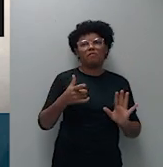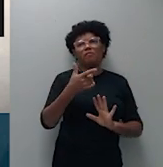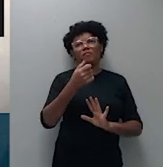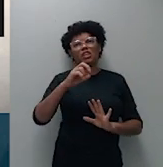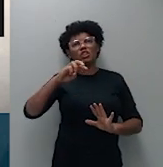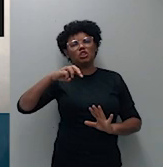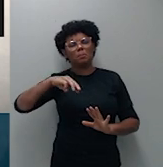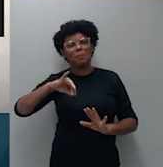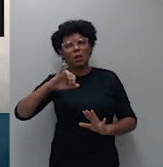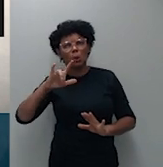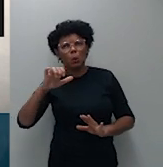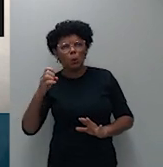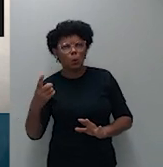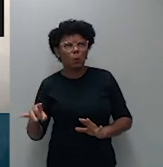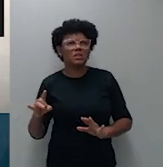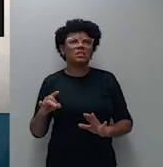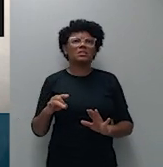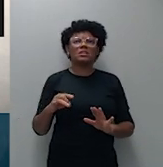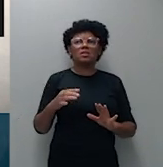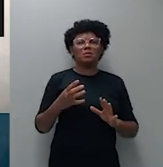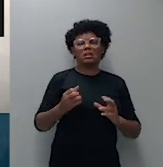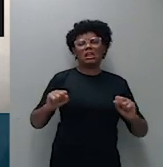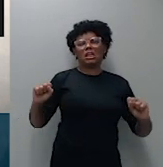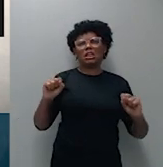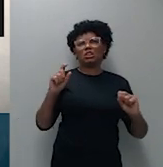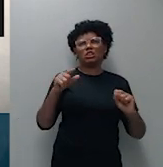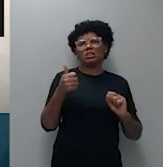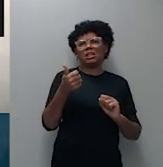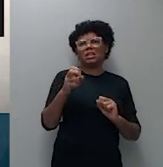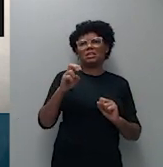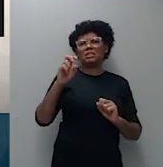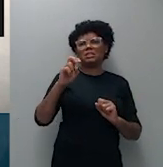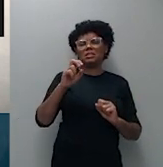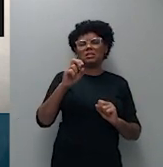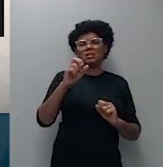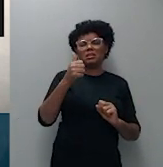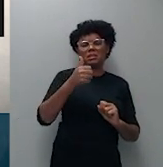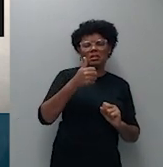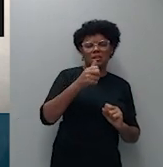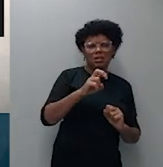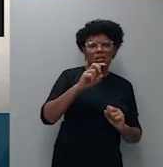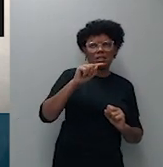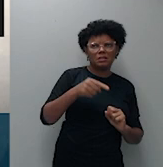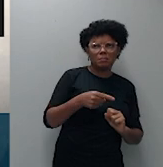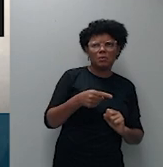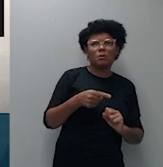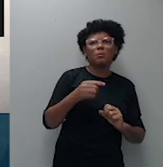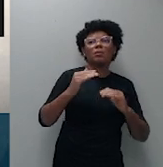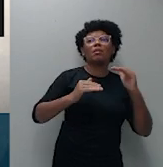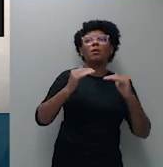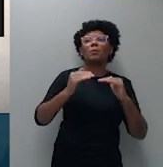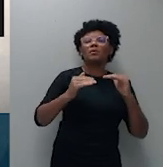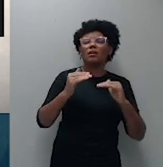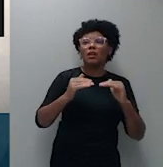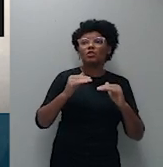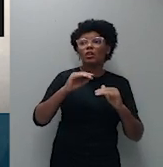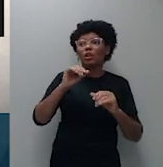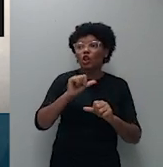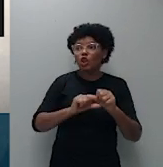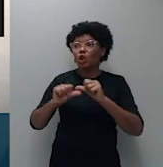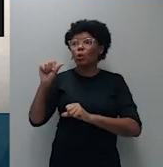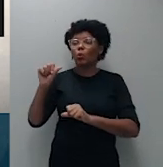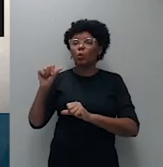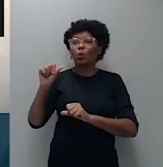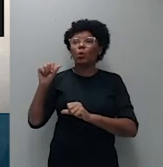vinte milhões 200 milhões de qualquer coisa grande mas aqui porque eu estava por aqui cuidado e